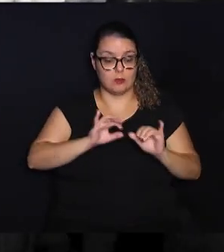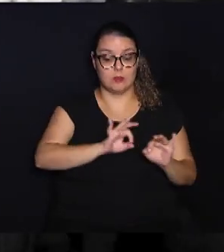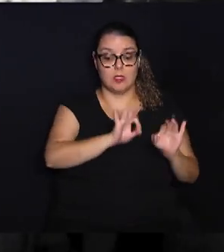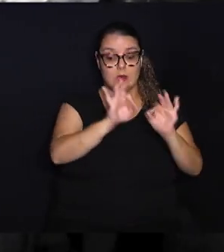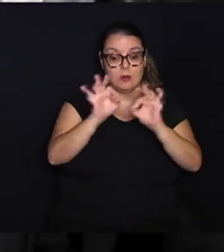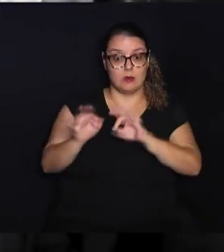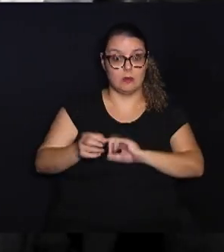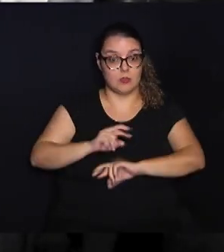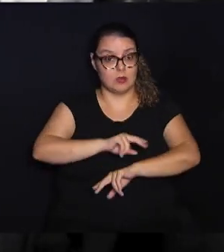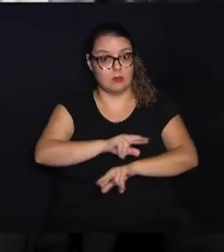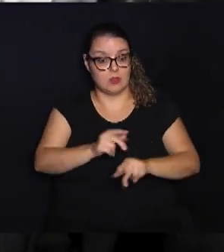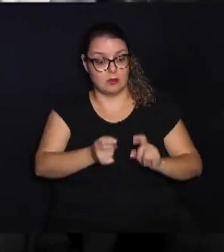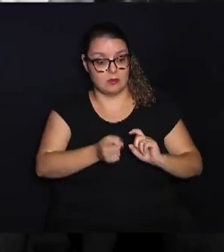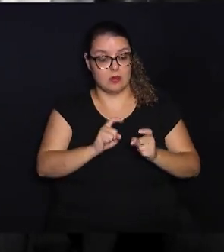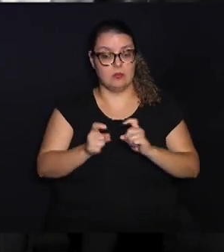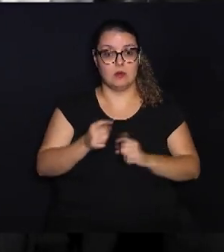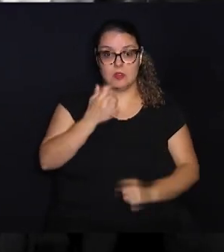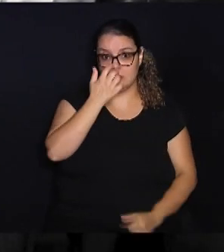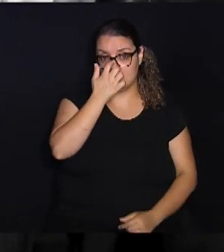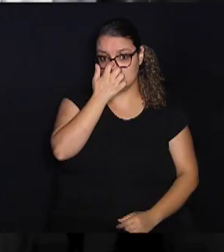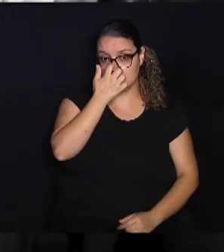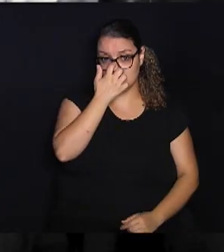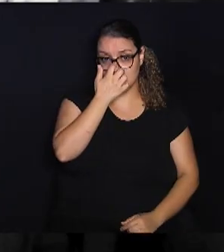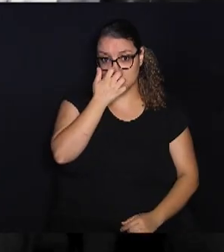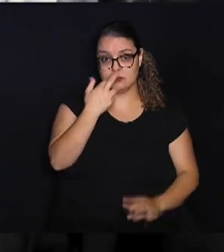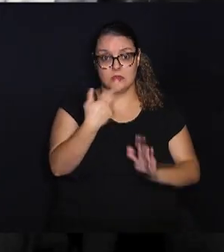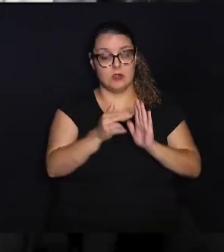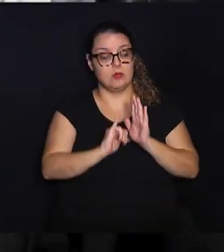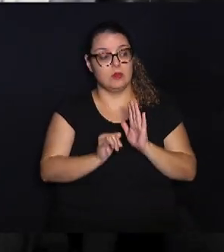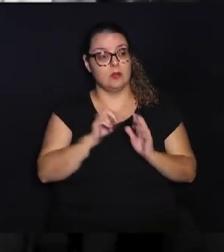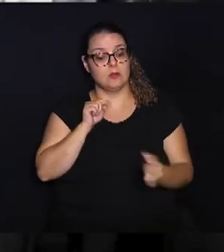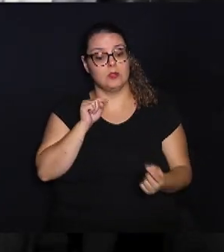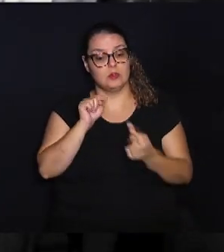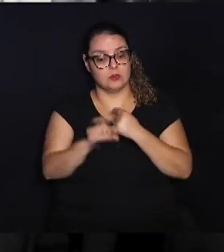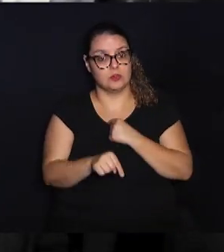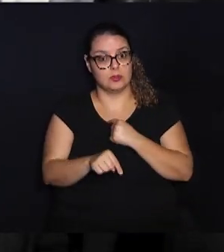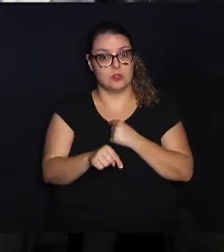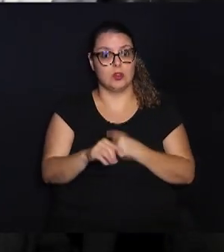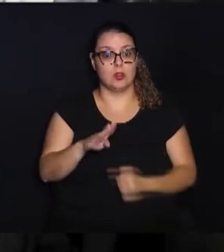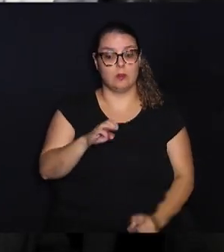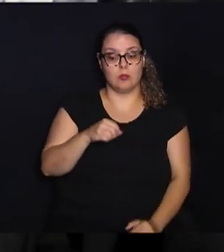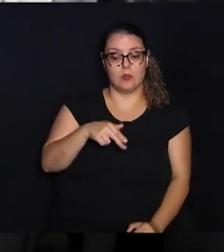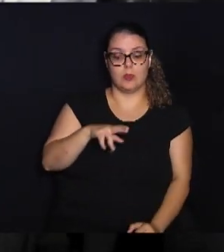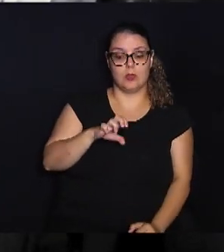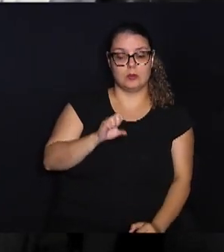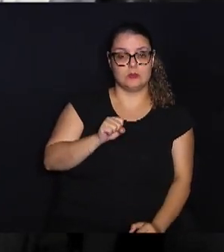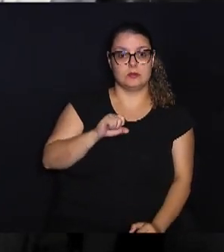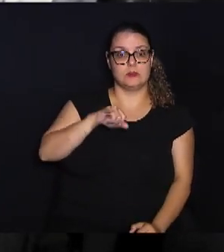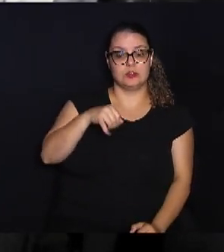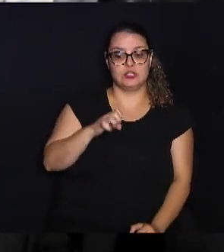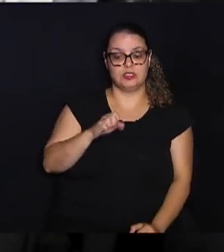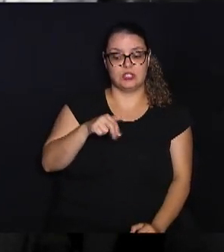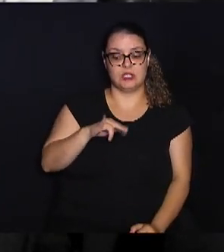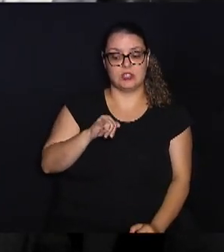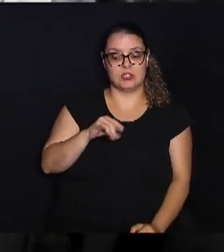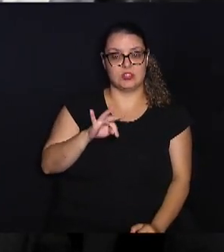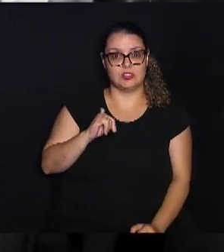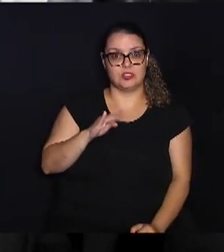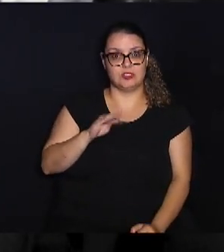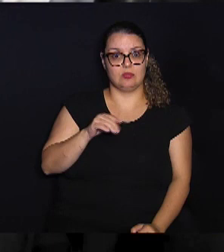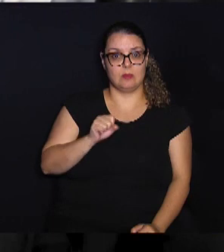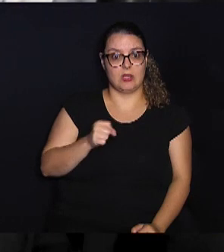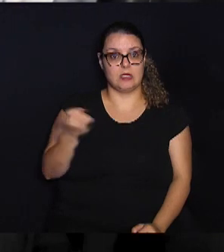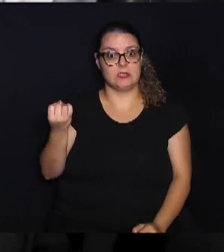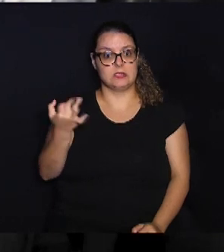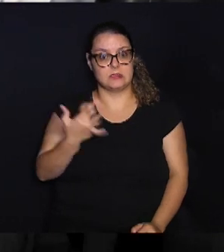muitas reuniões, inclusive um relatório divergente em relação ao Bosque do Jequitibás, sobre a quantidade de árvores,